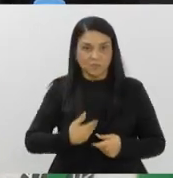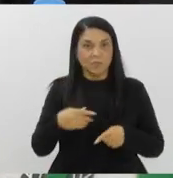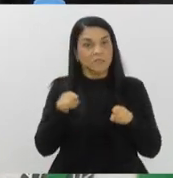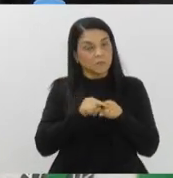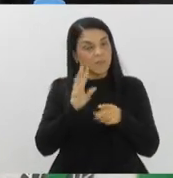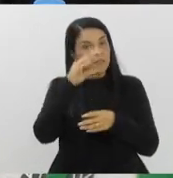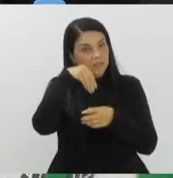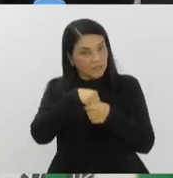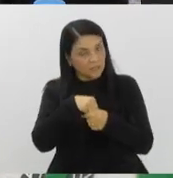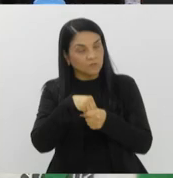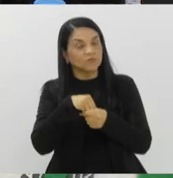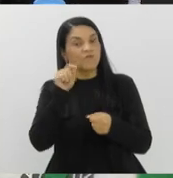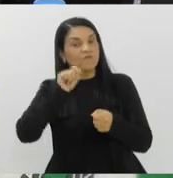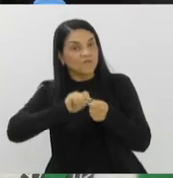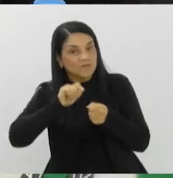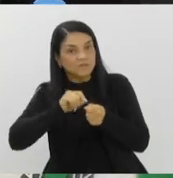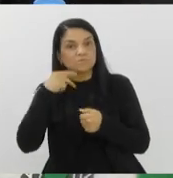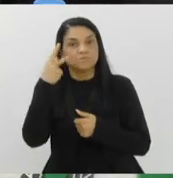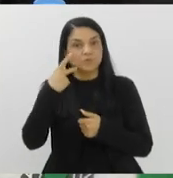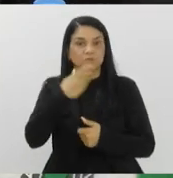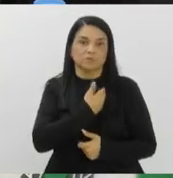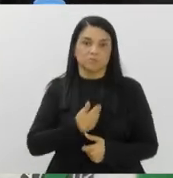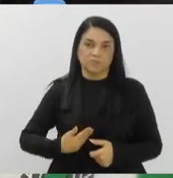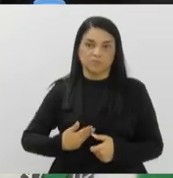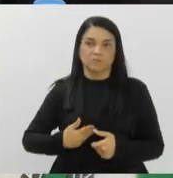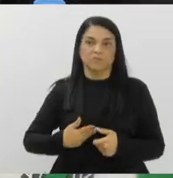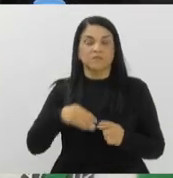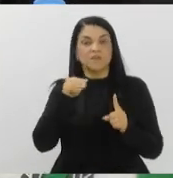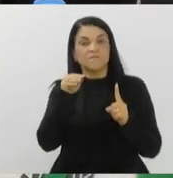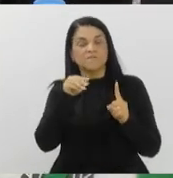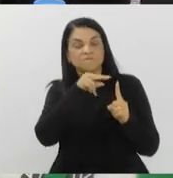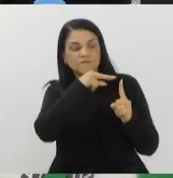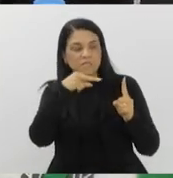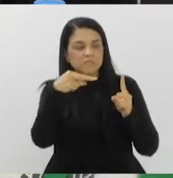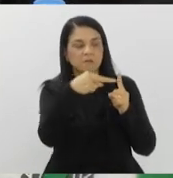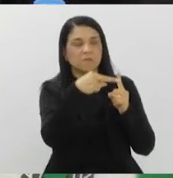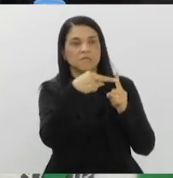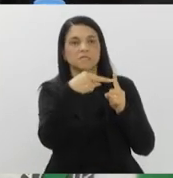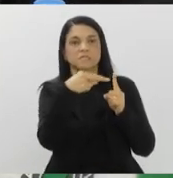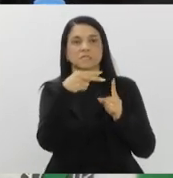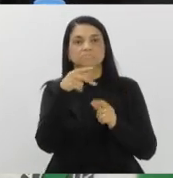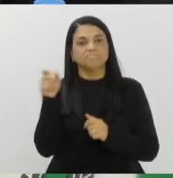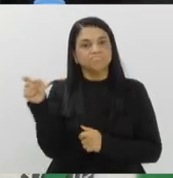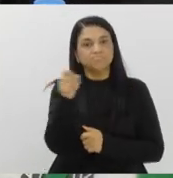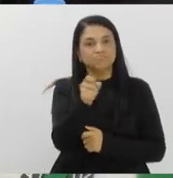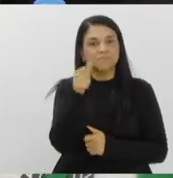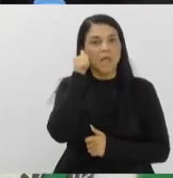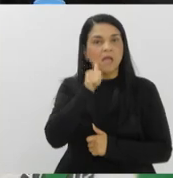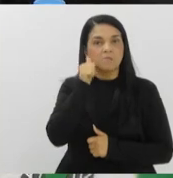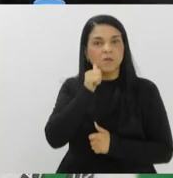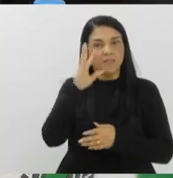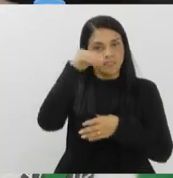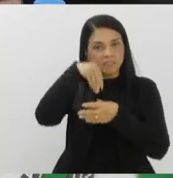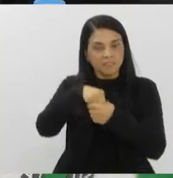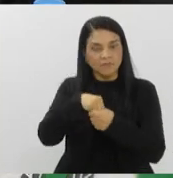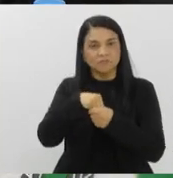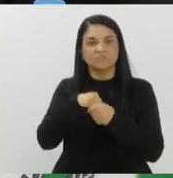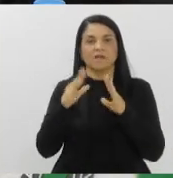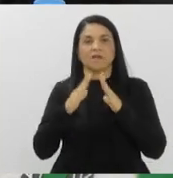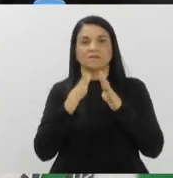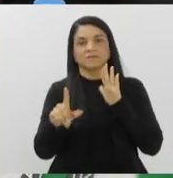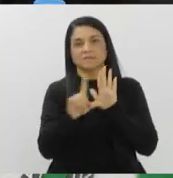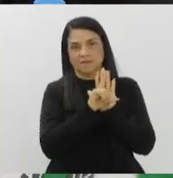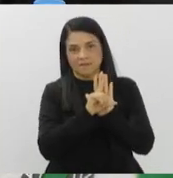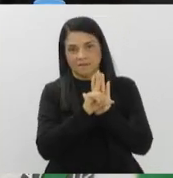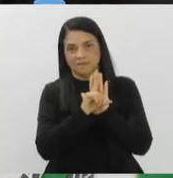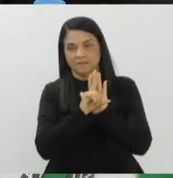pública também, que inviabilizam as nossas existências dentro dessas casas legislativas. Afinal de contas,